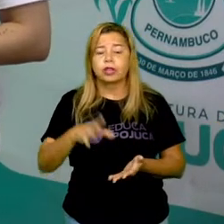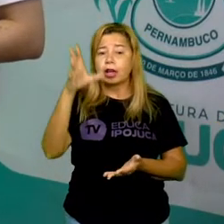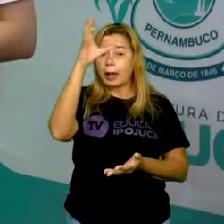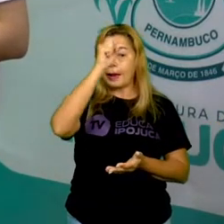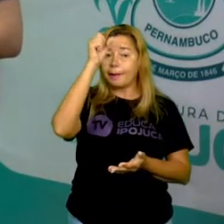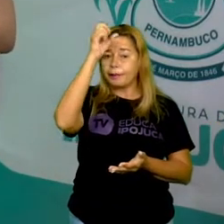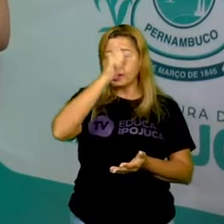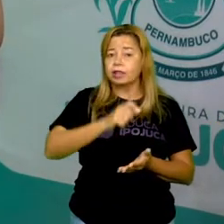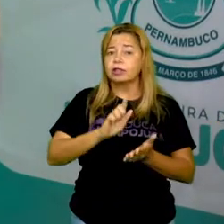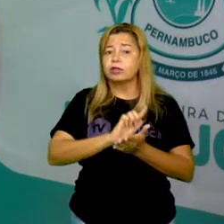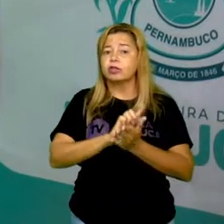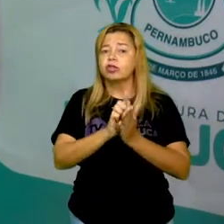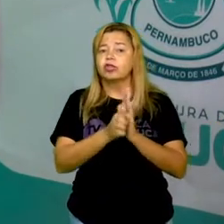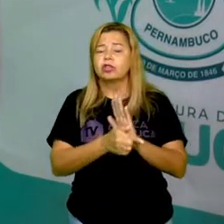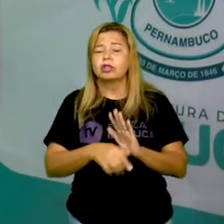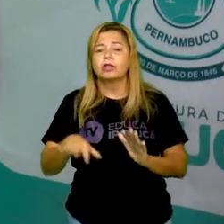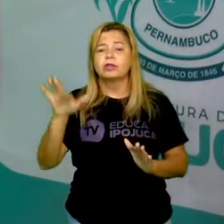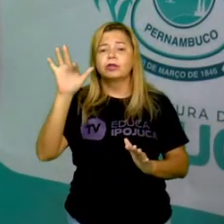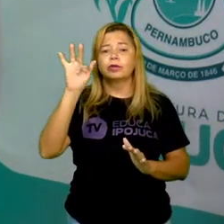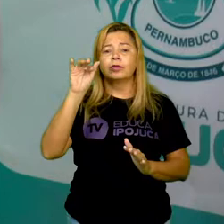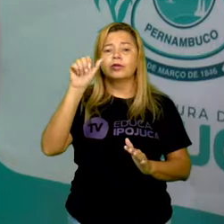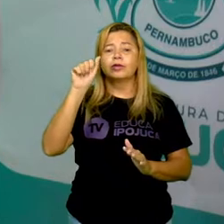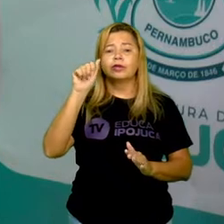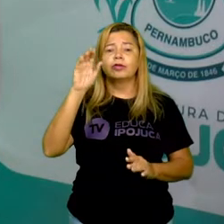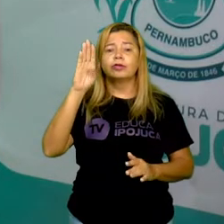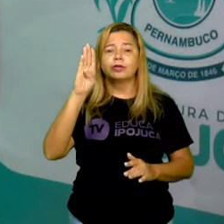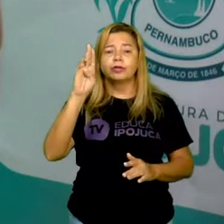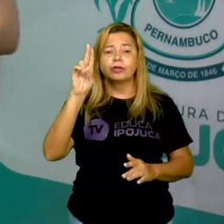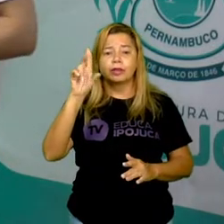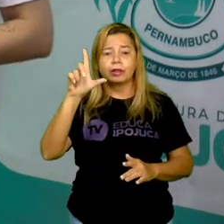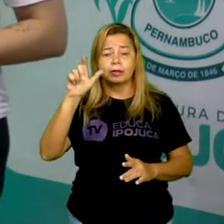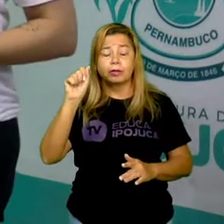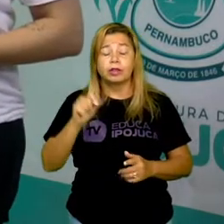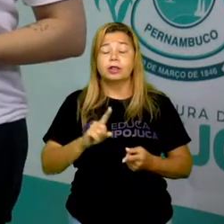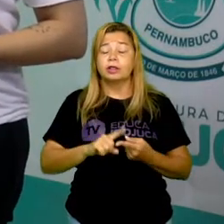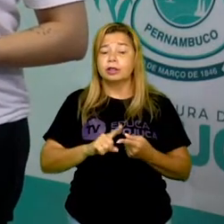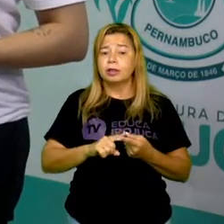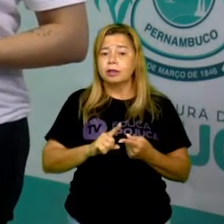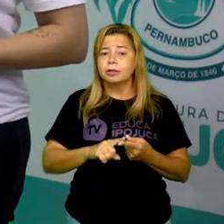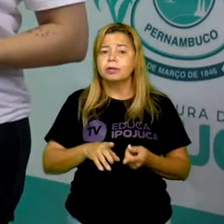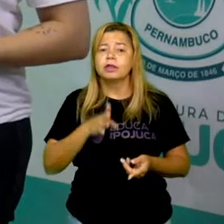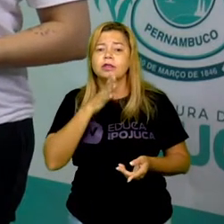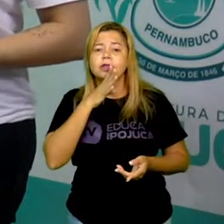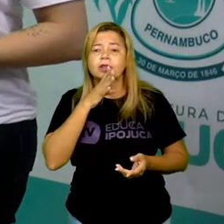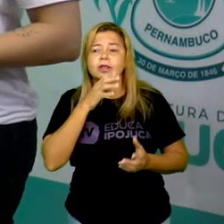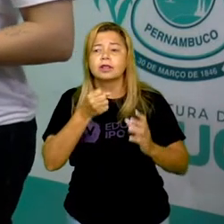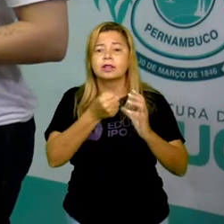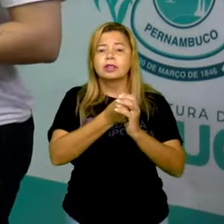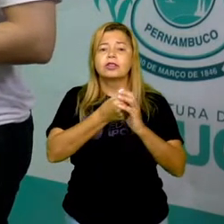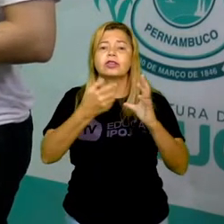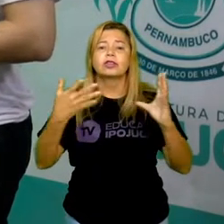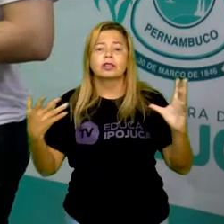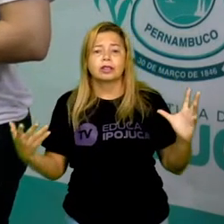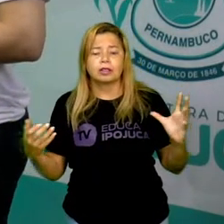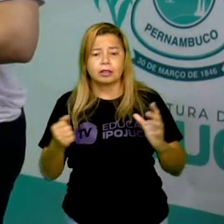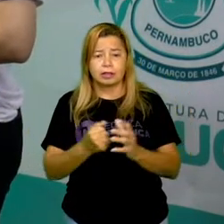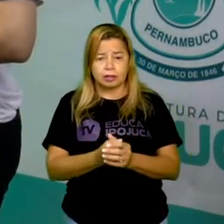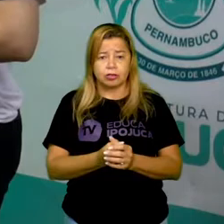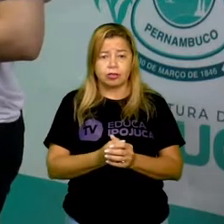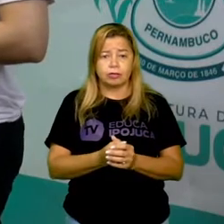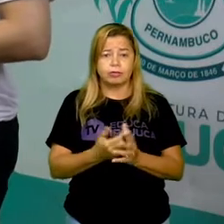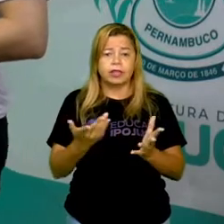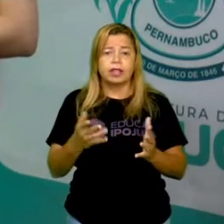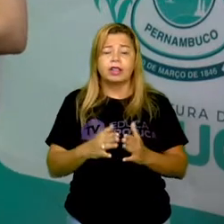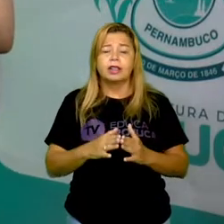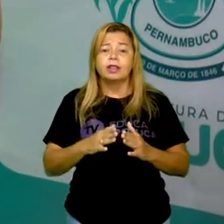sobre o gênero fábula e conhecer as suas características. Então, vamos lá. Olha só, as características desses